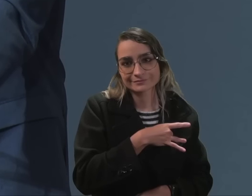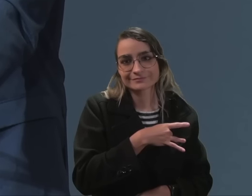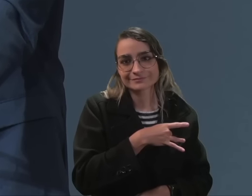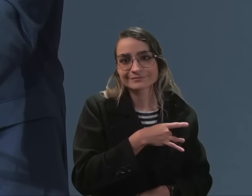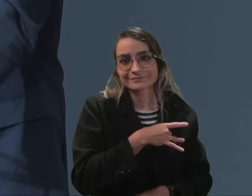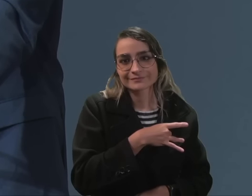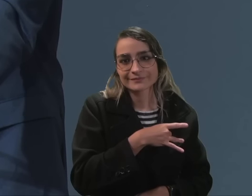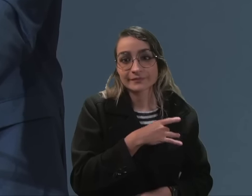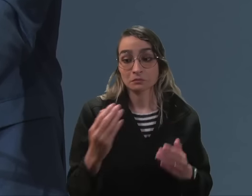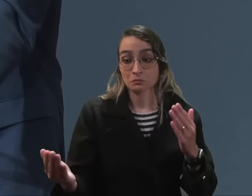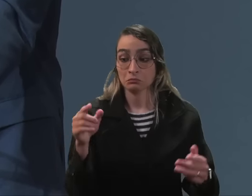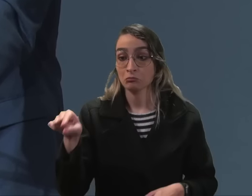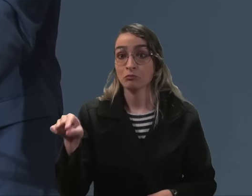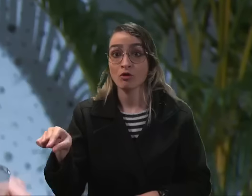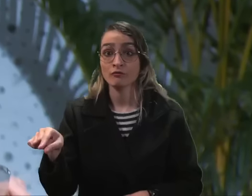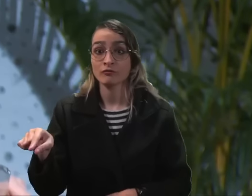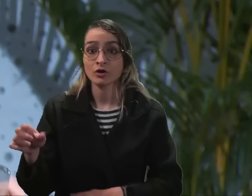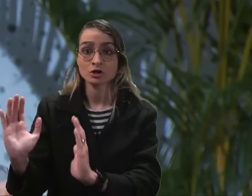imaginem